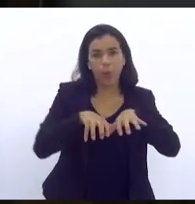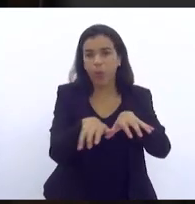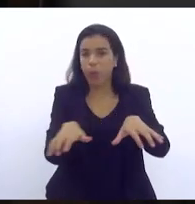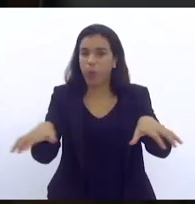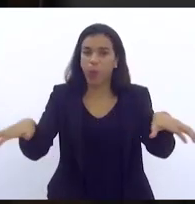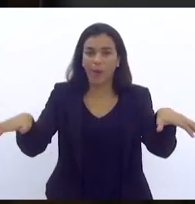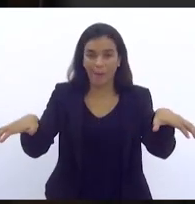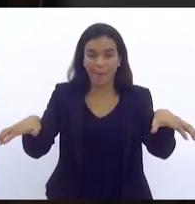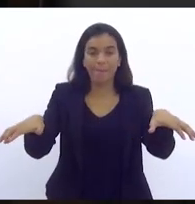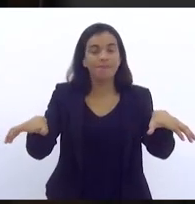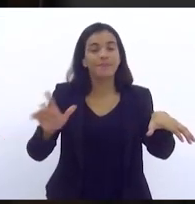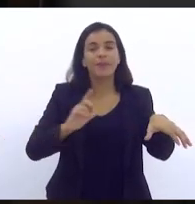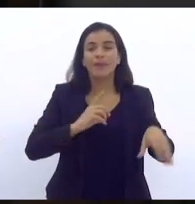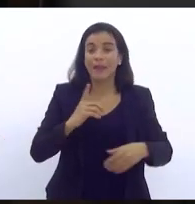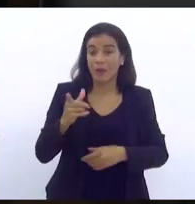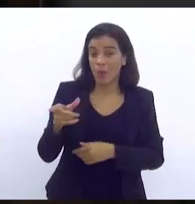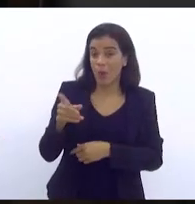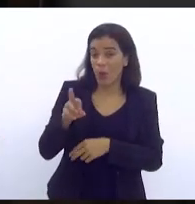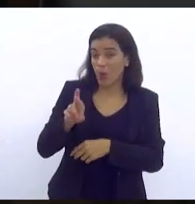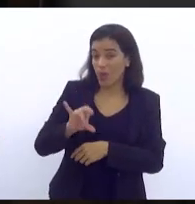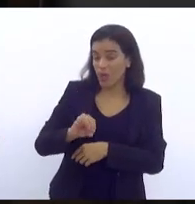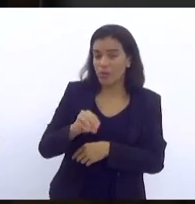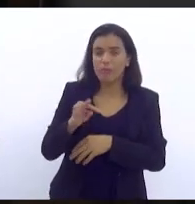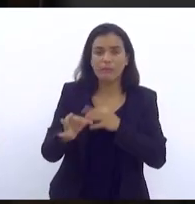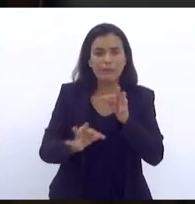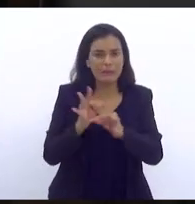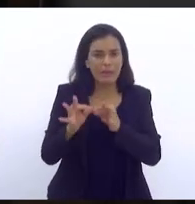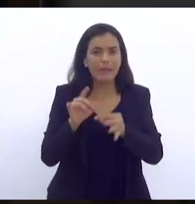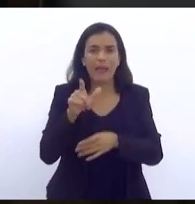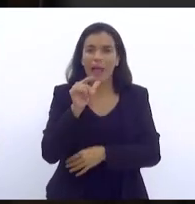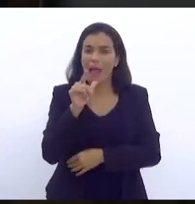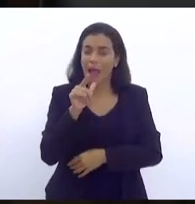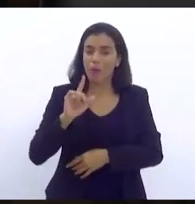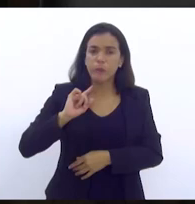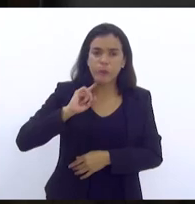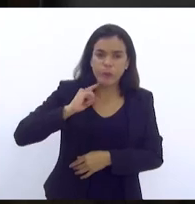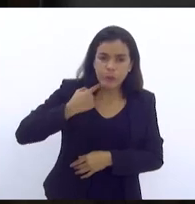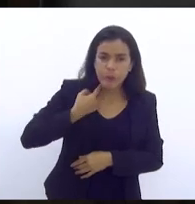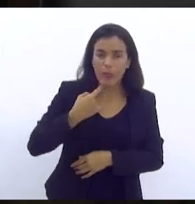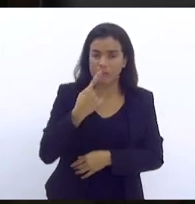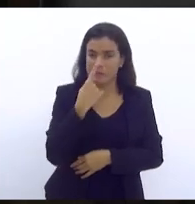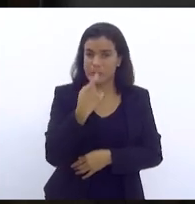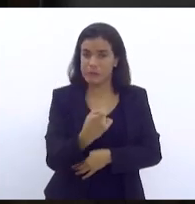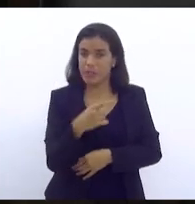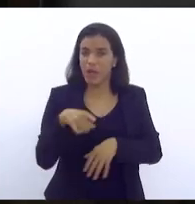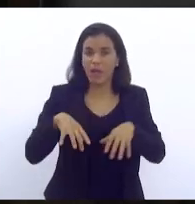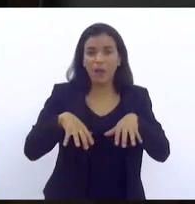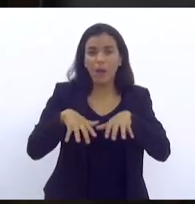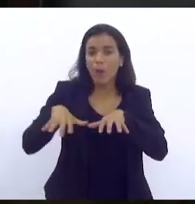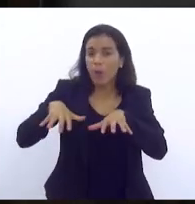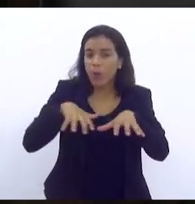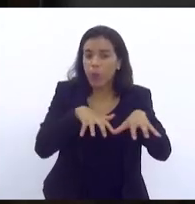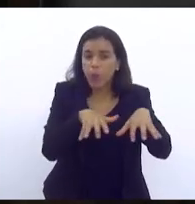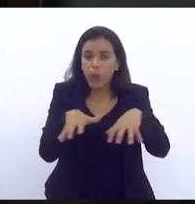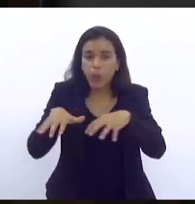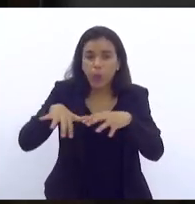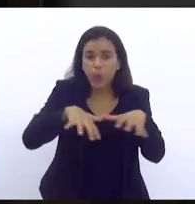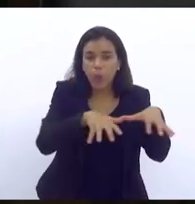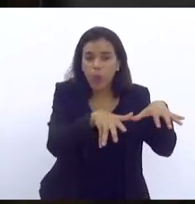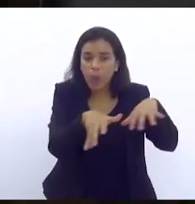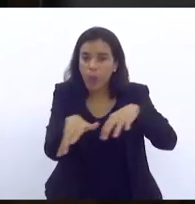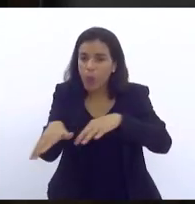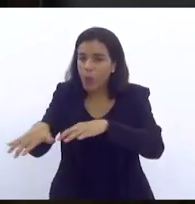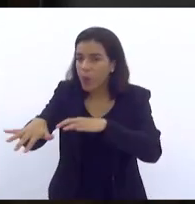trata cerca de metade do esgoto que é recebido e muito desse esgoto vai parar sem nenhum tratamento nos